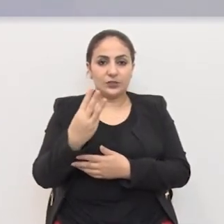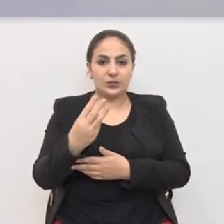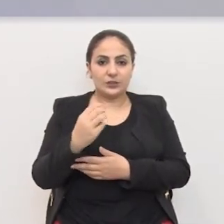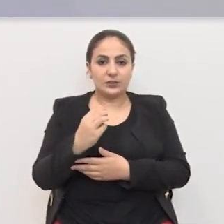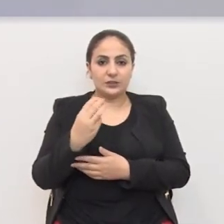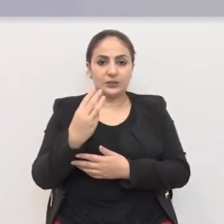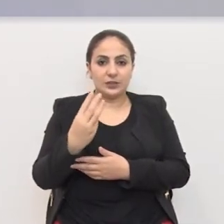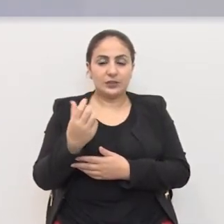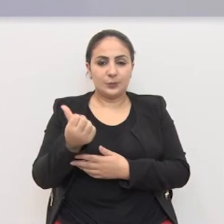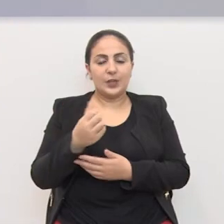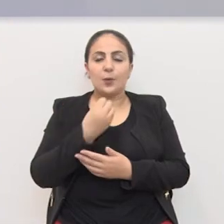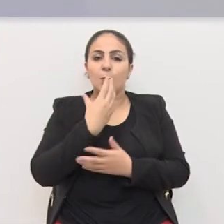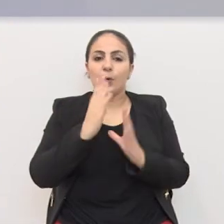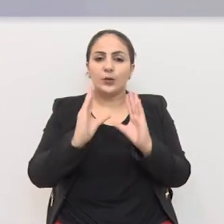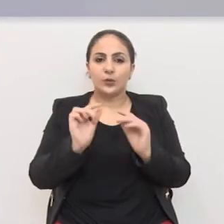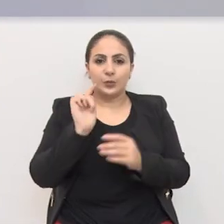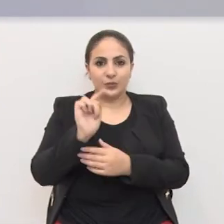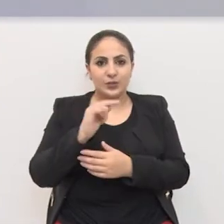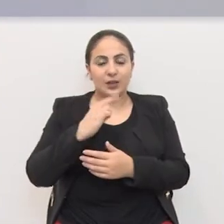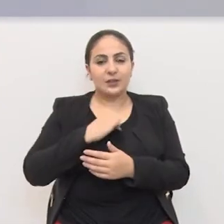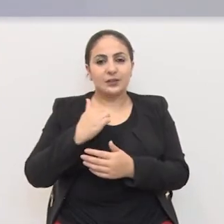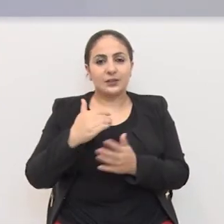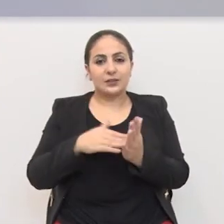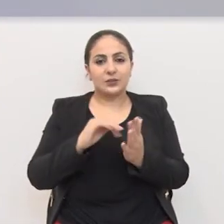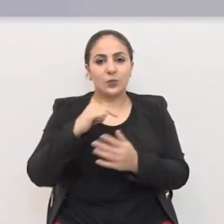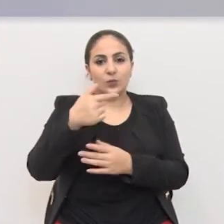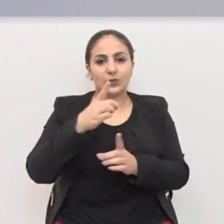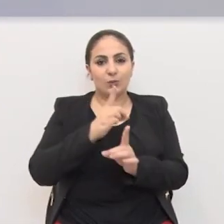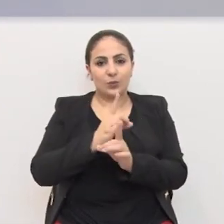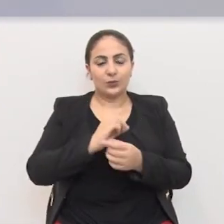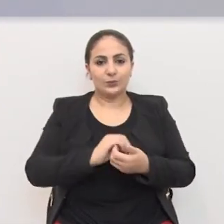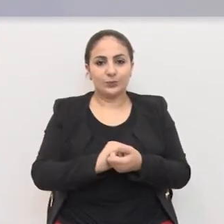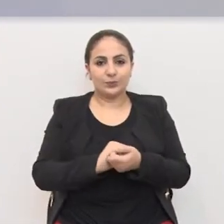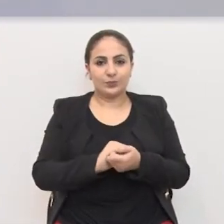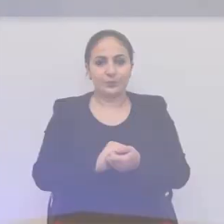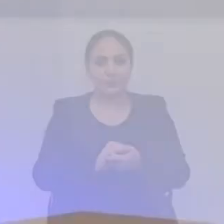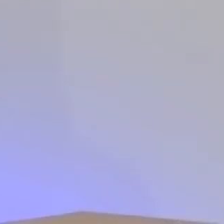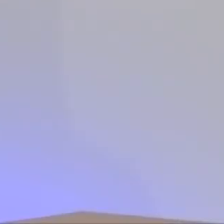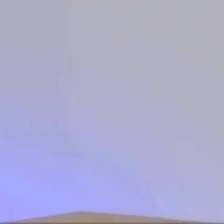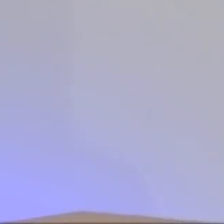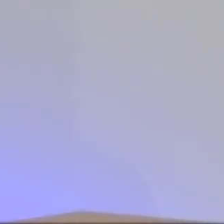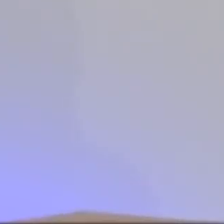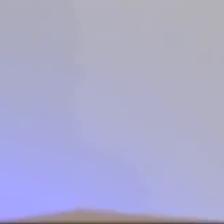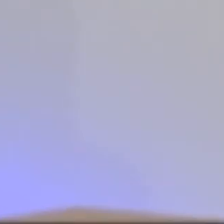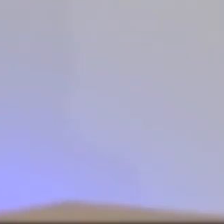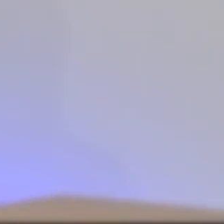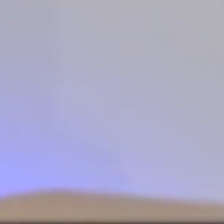3316-7336. Uma boa noite para você e até a nossa próxima edição.